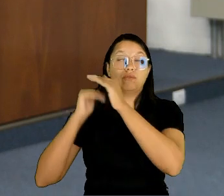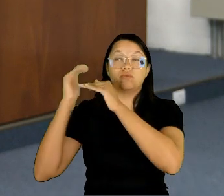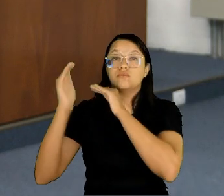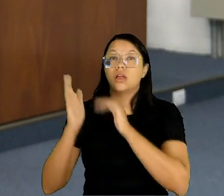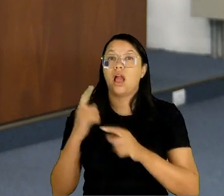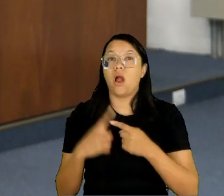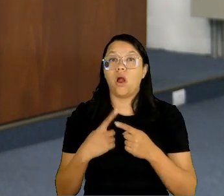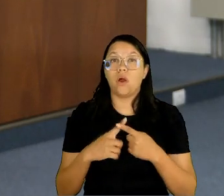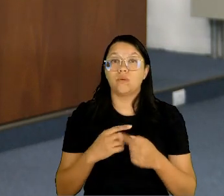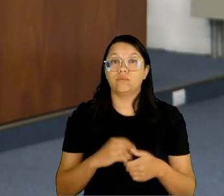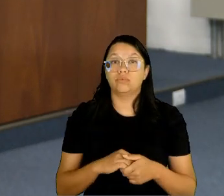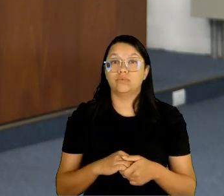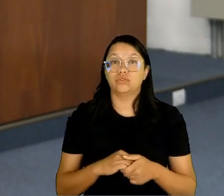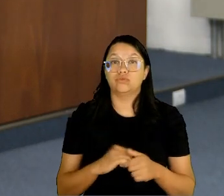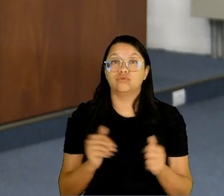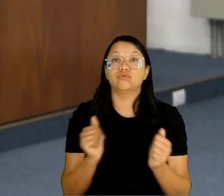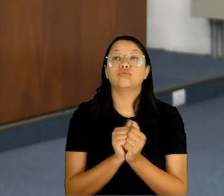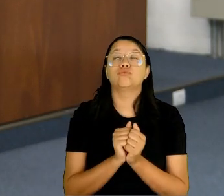evoluindo